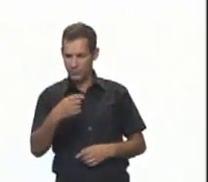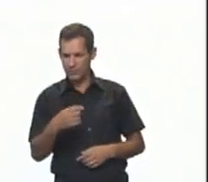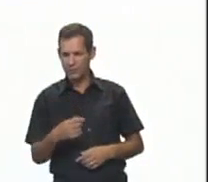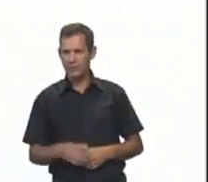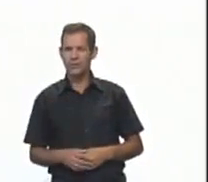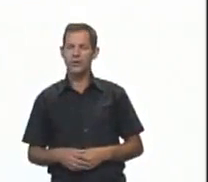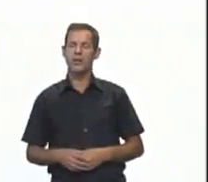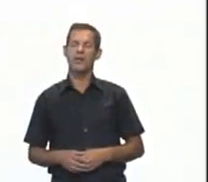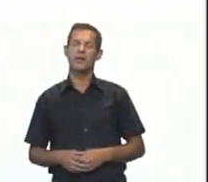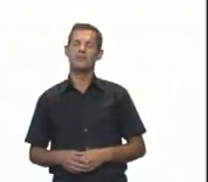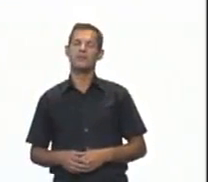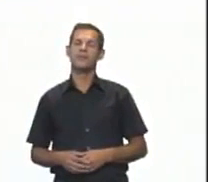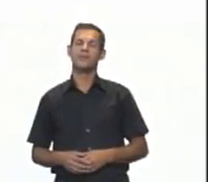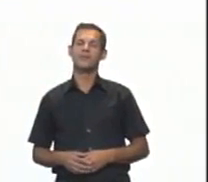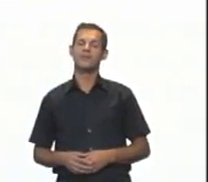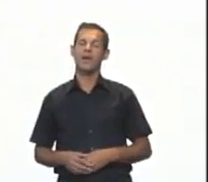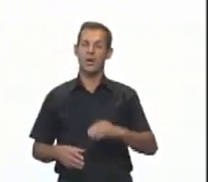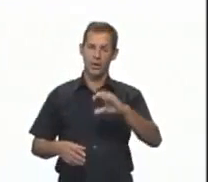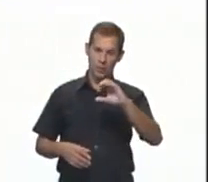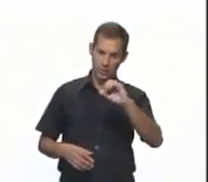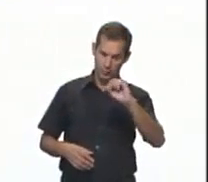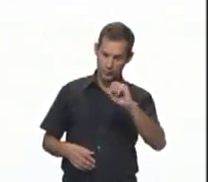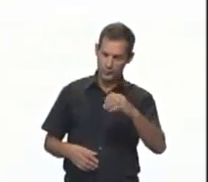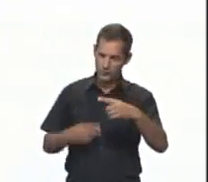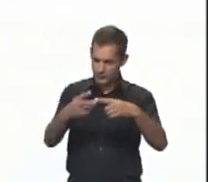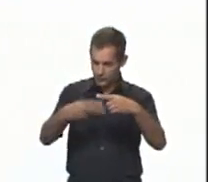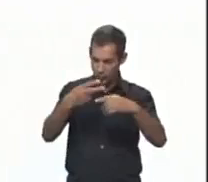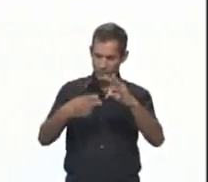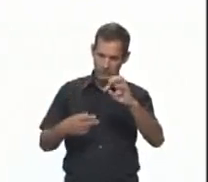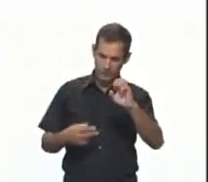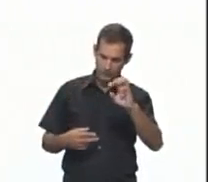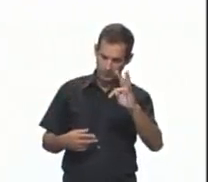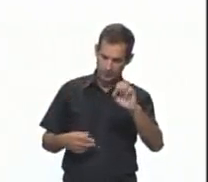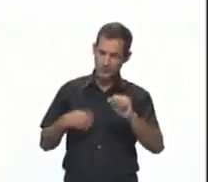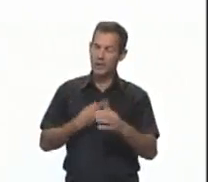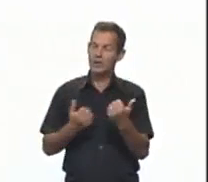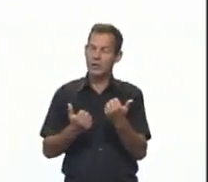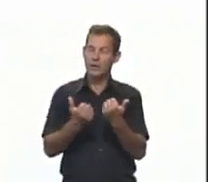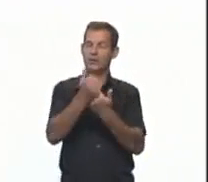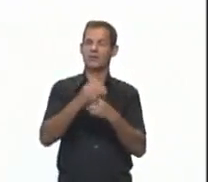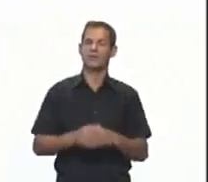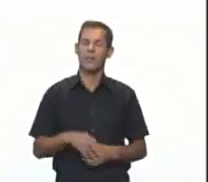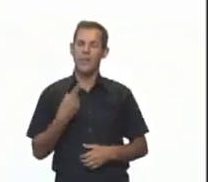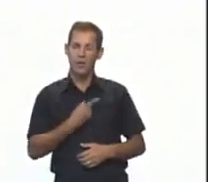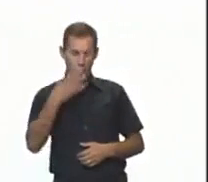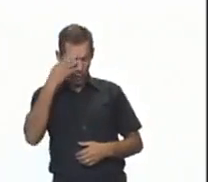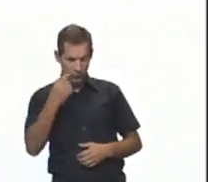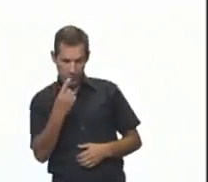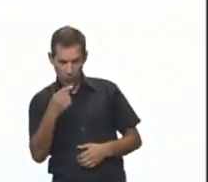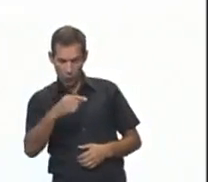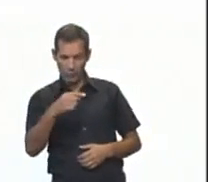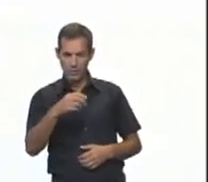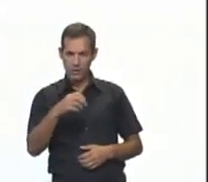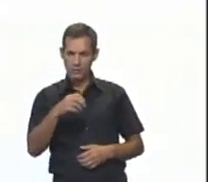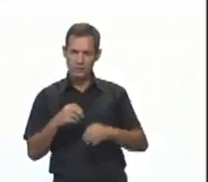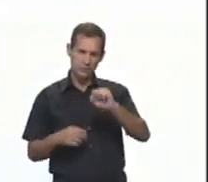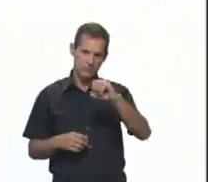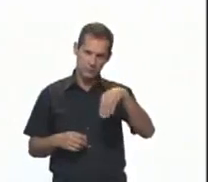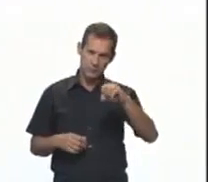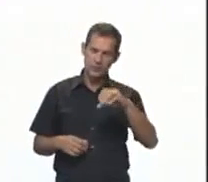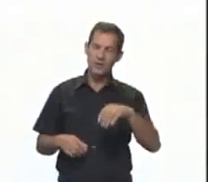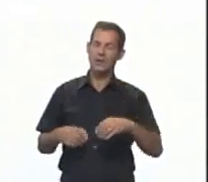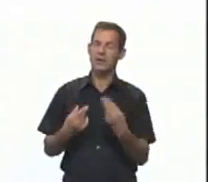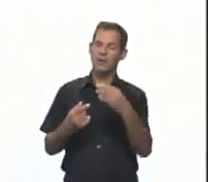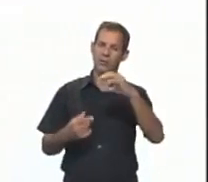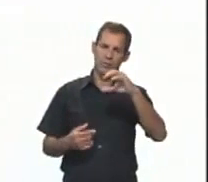de θ é exatamente o cosseno ao quadrado de θ. Então, a gente substitui. A gente sabe que 1 menos seno ao quadrado é